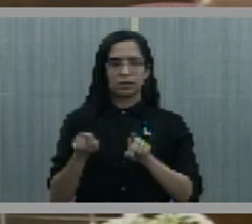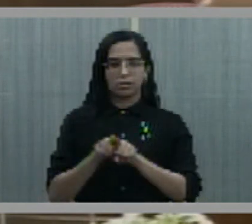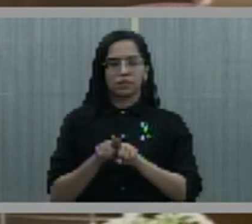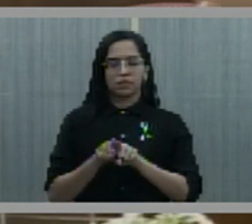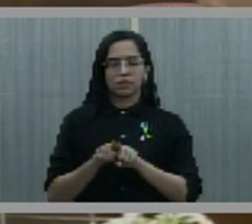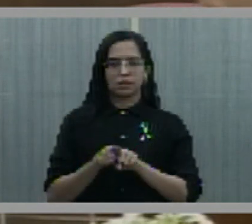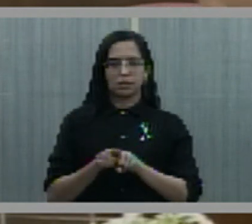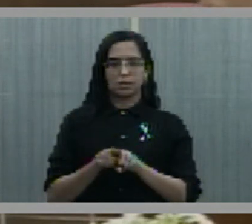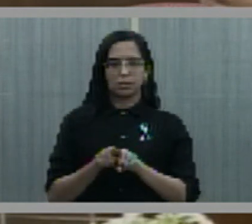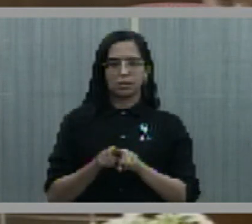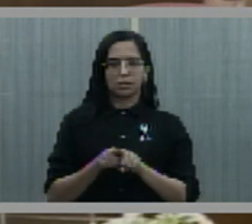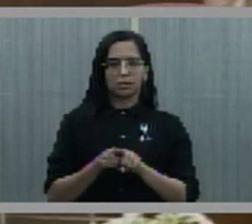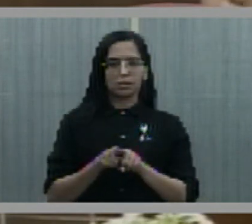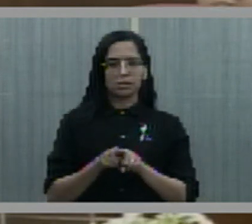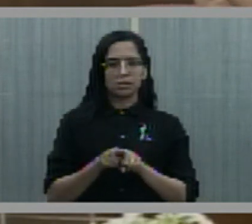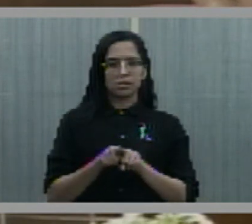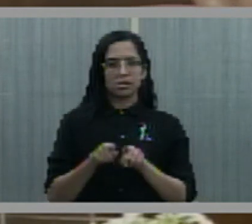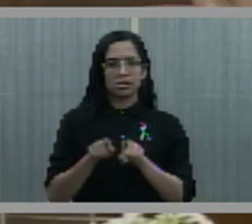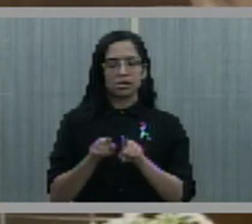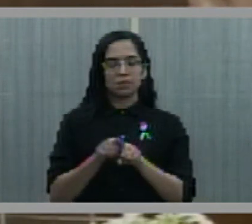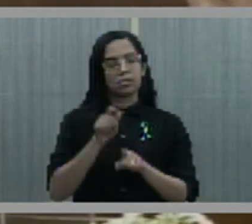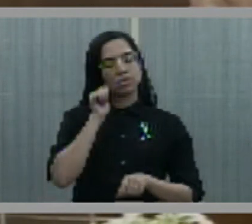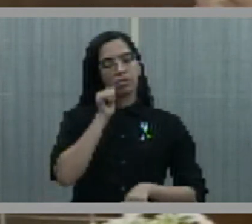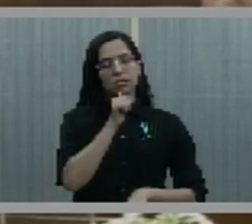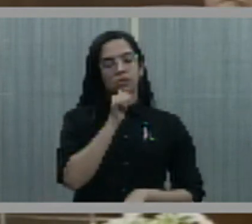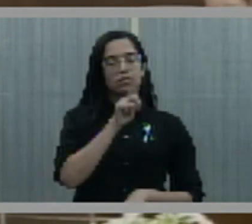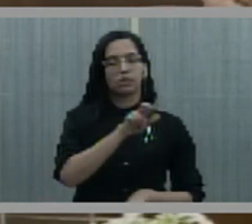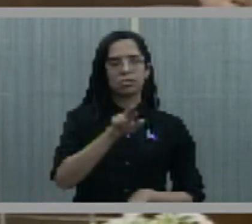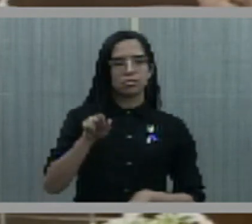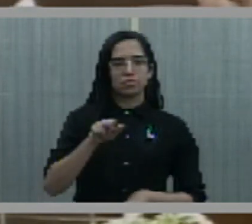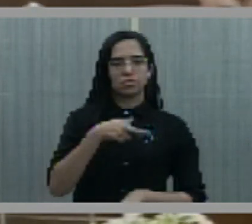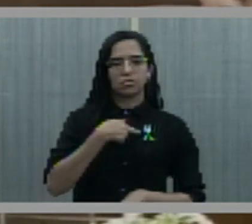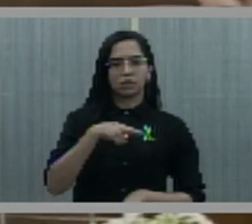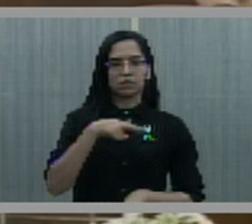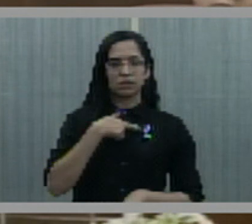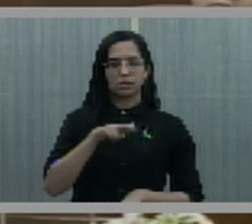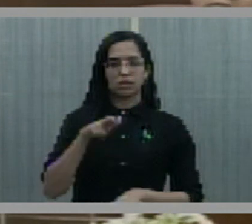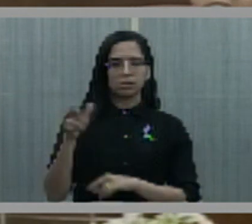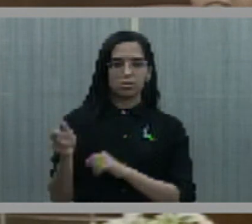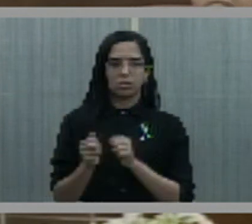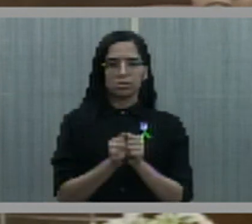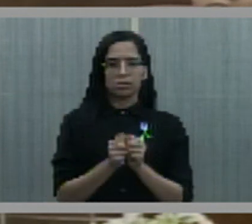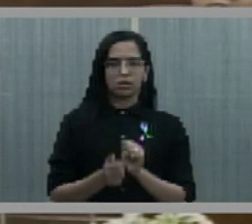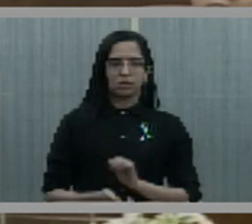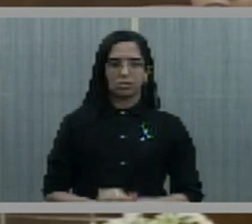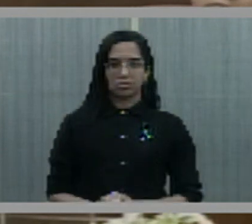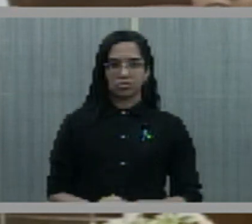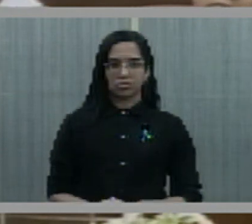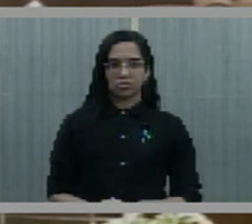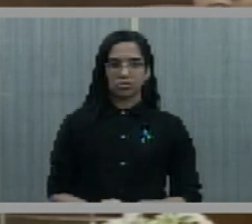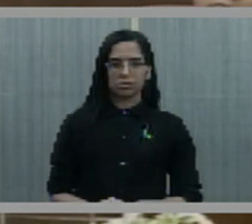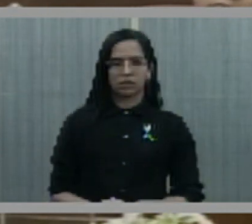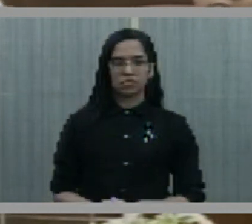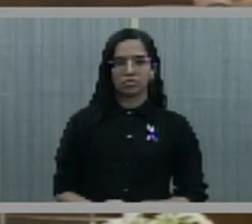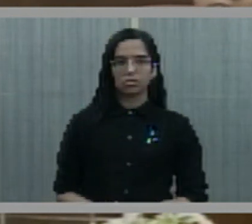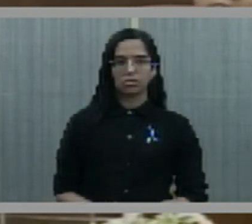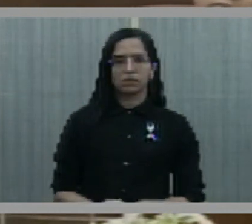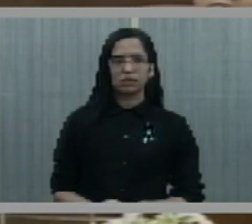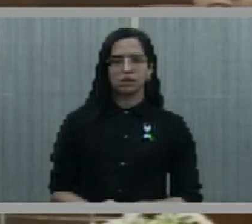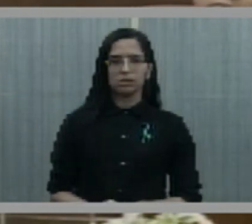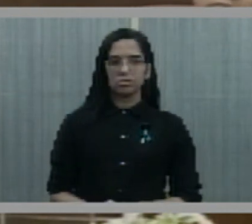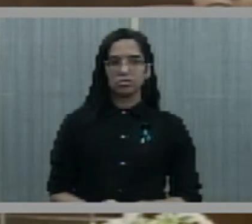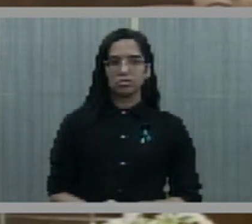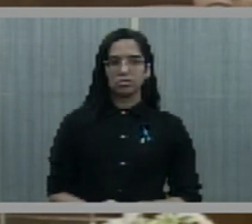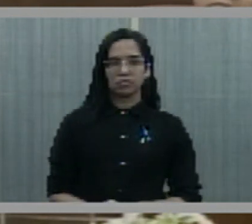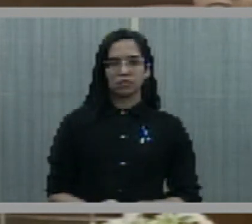momento, nossas irmãs religiosas que aqui também estão conosco nos acompanhando. Talvez as minhas palavras sejam um